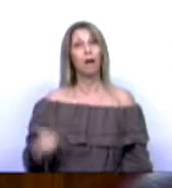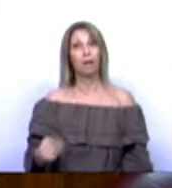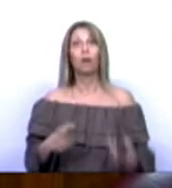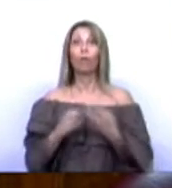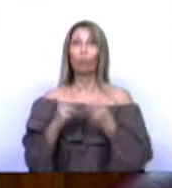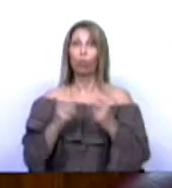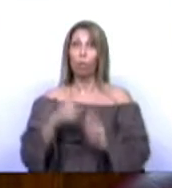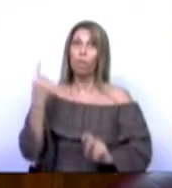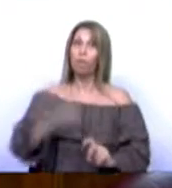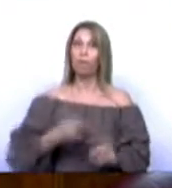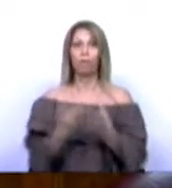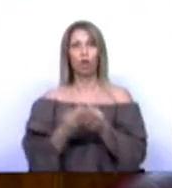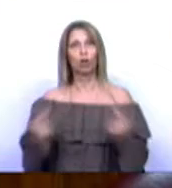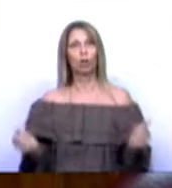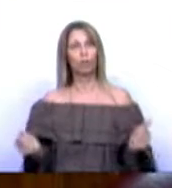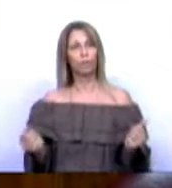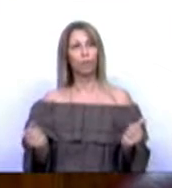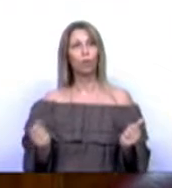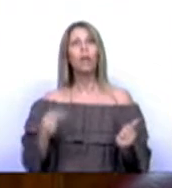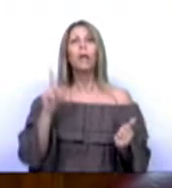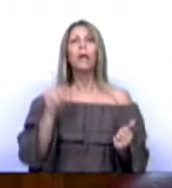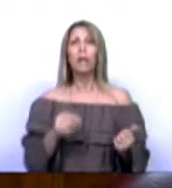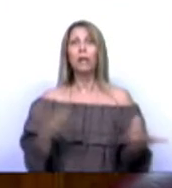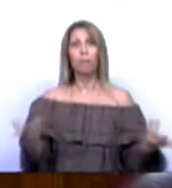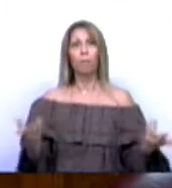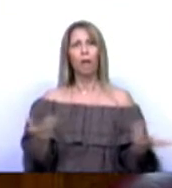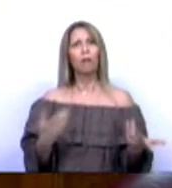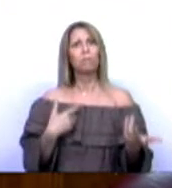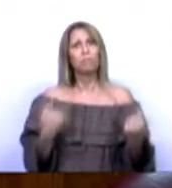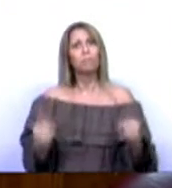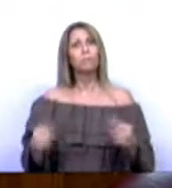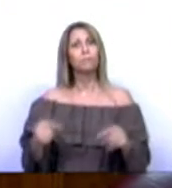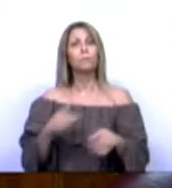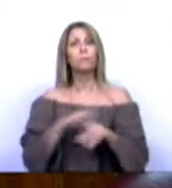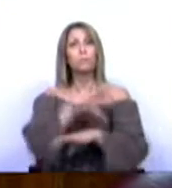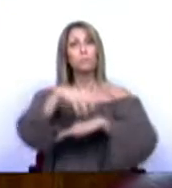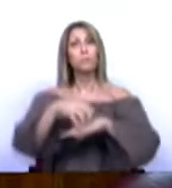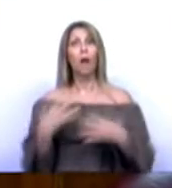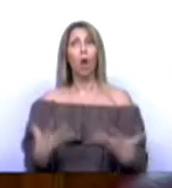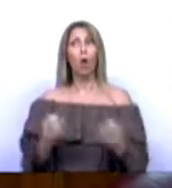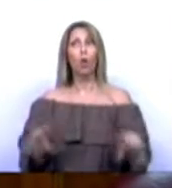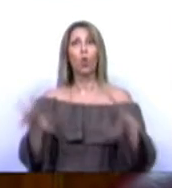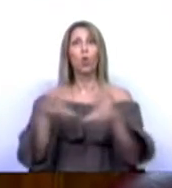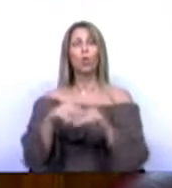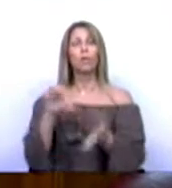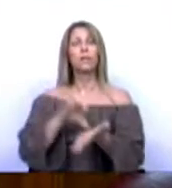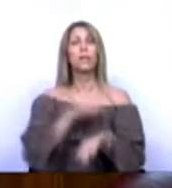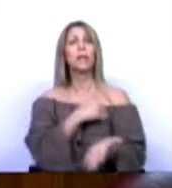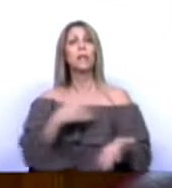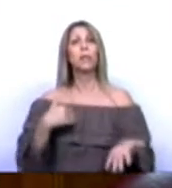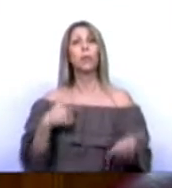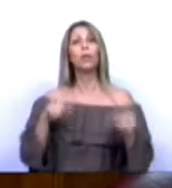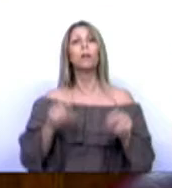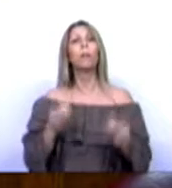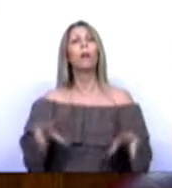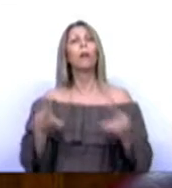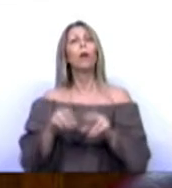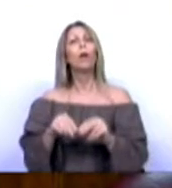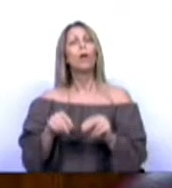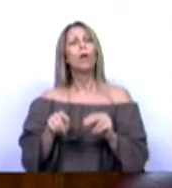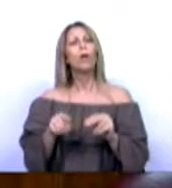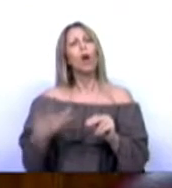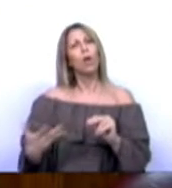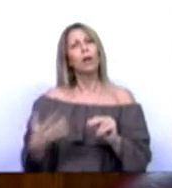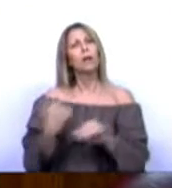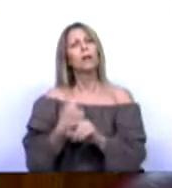ser resolvido, e sente-se também nas atuais instalações dos equipamentos de saúde e nas atuais instalações do Centro de Saúde